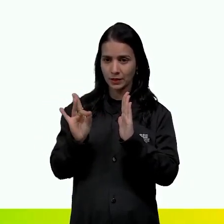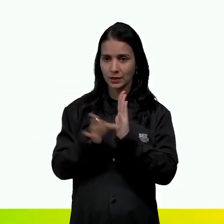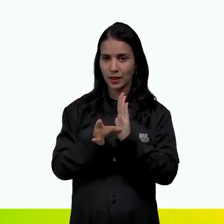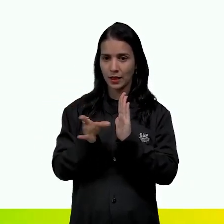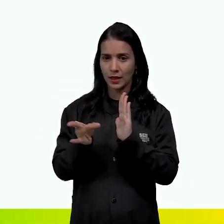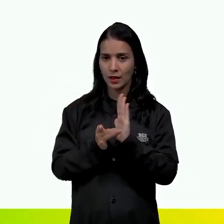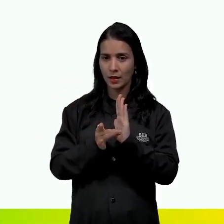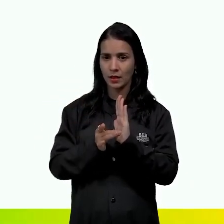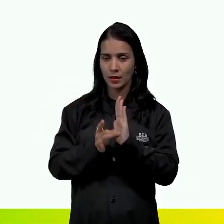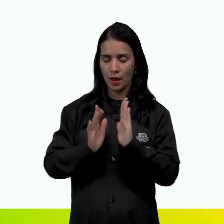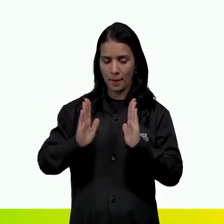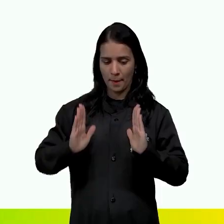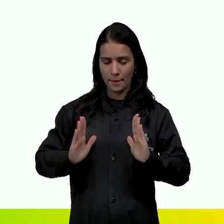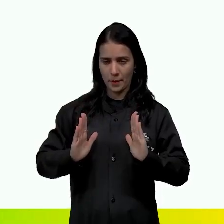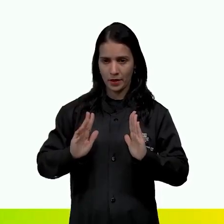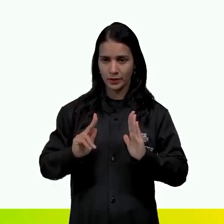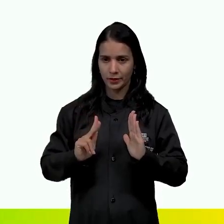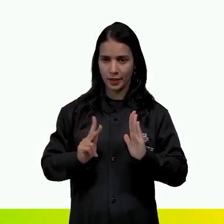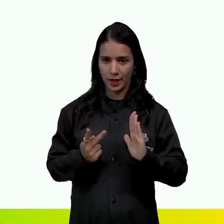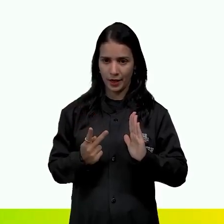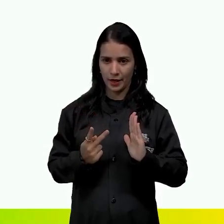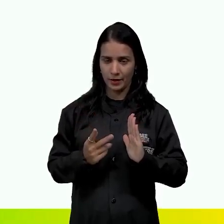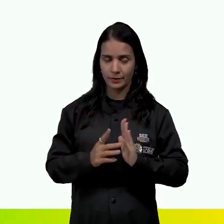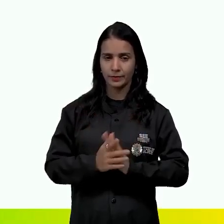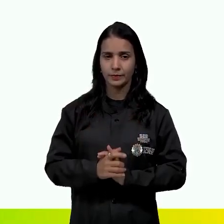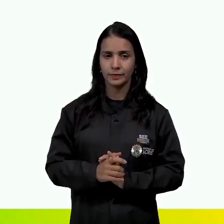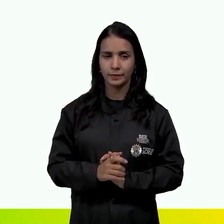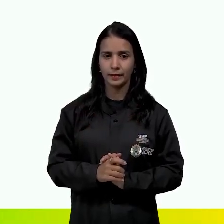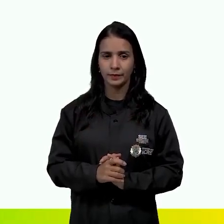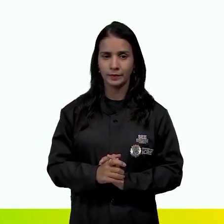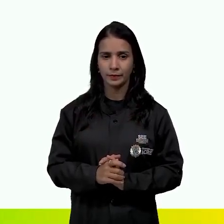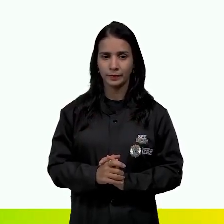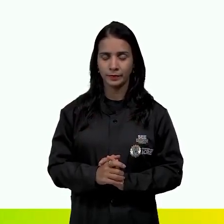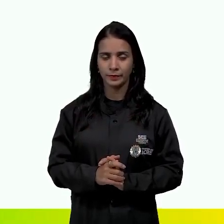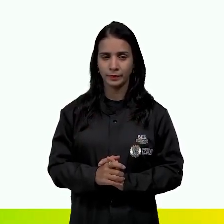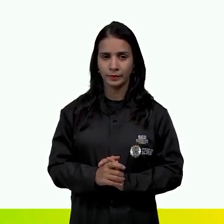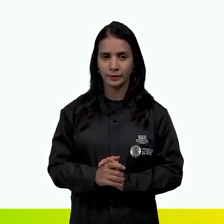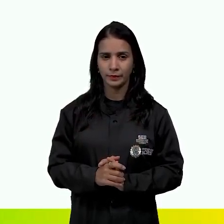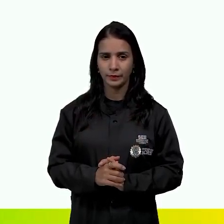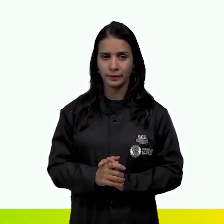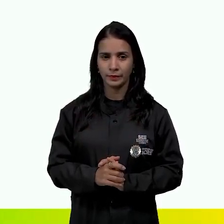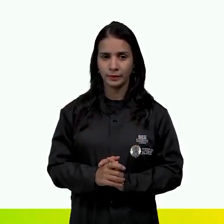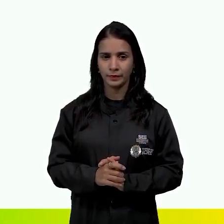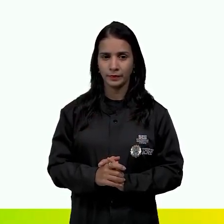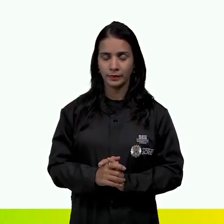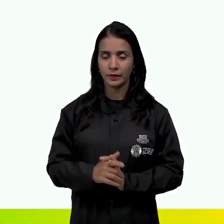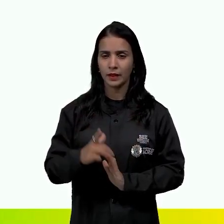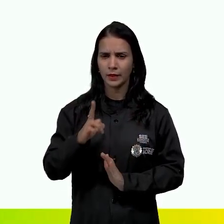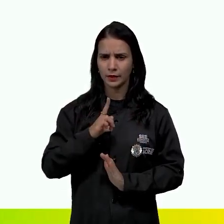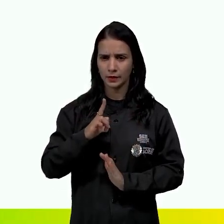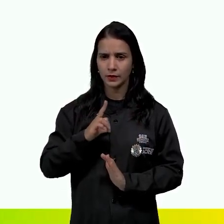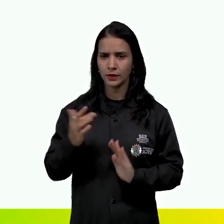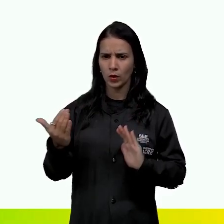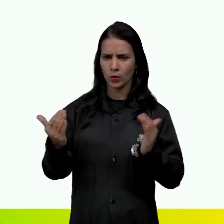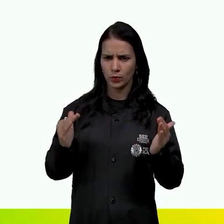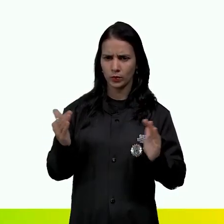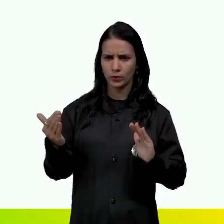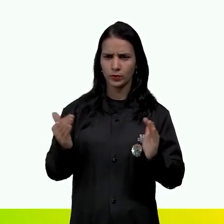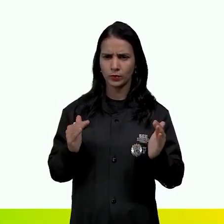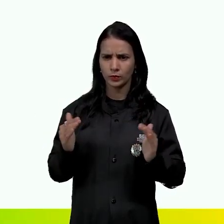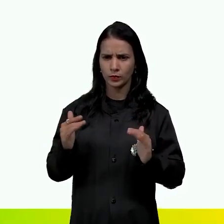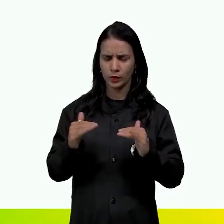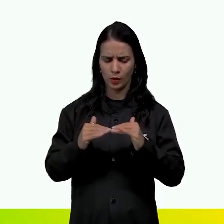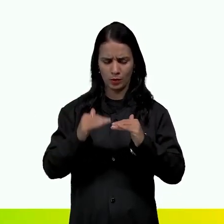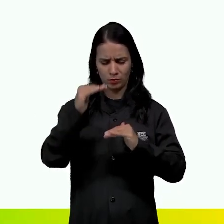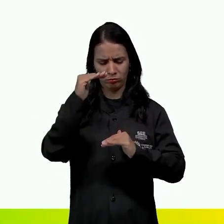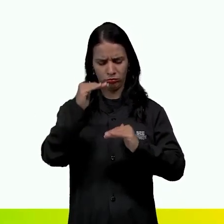A ideia é que eu posso fazer existe uma proporcionalidade entre a pirâmide maior e a pirâmide menor. De tal